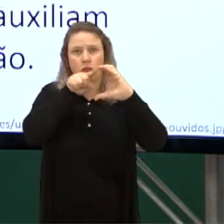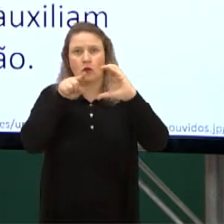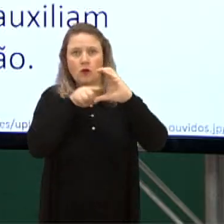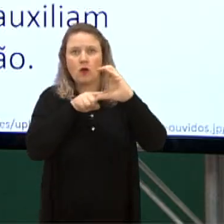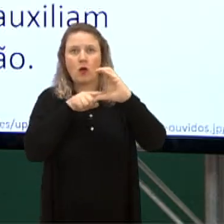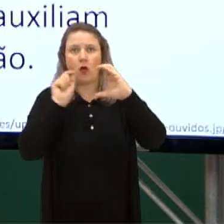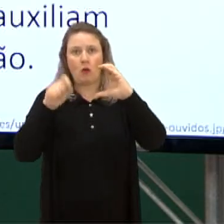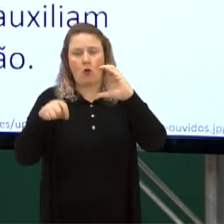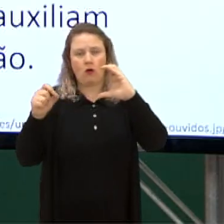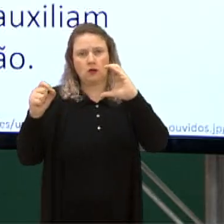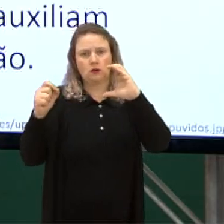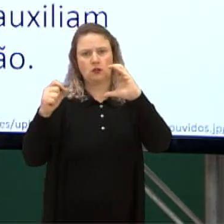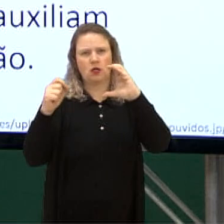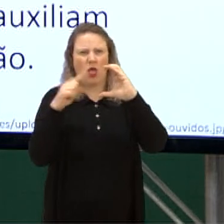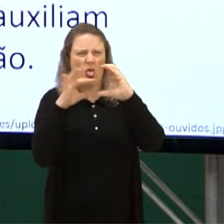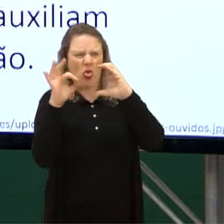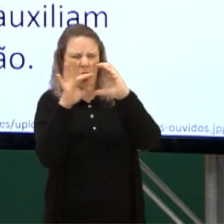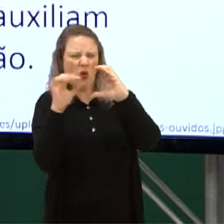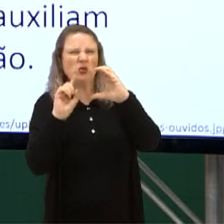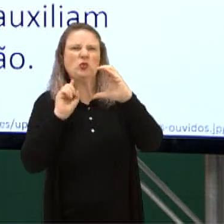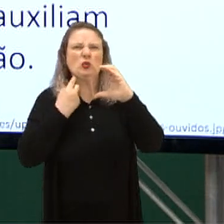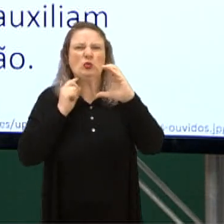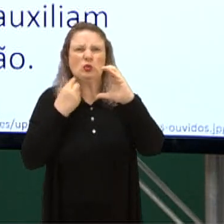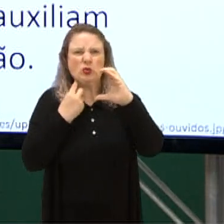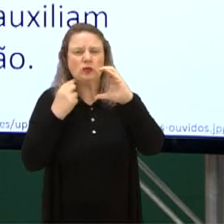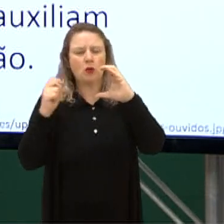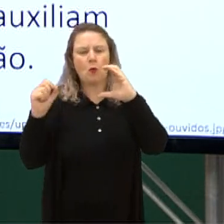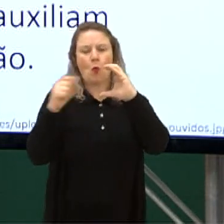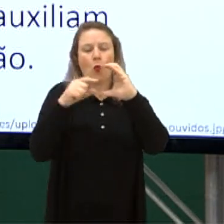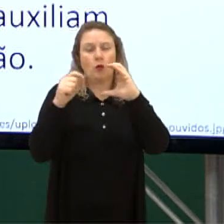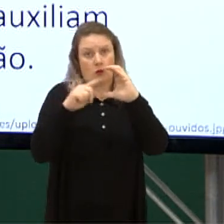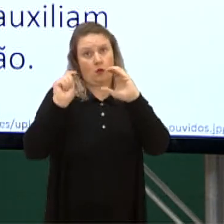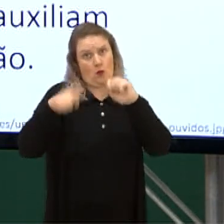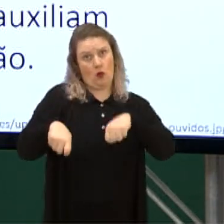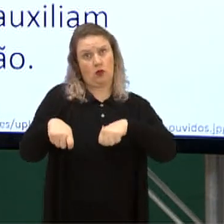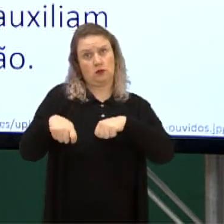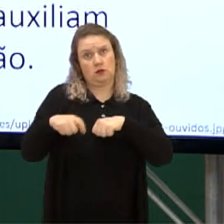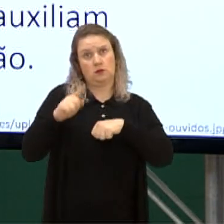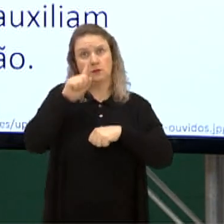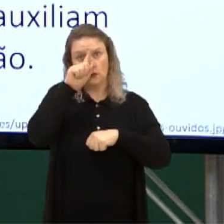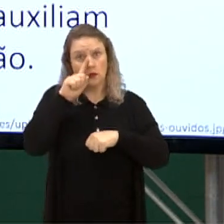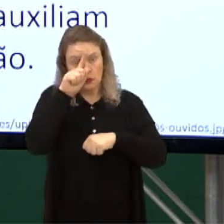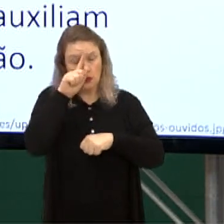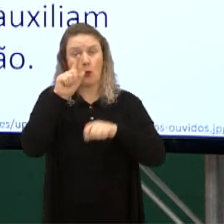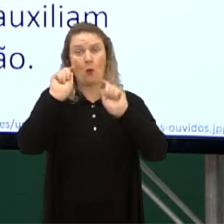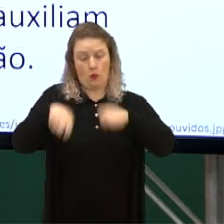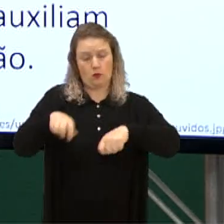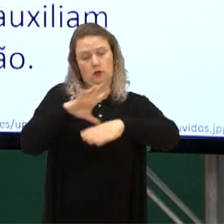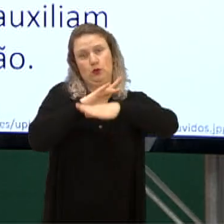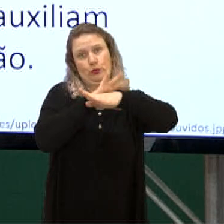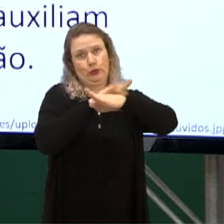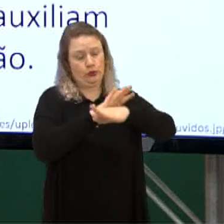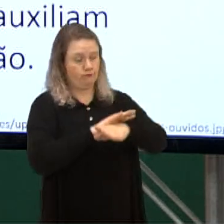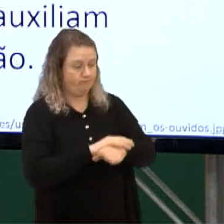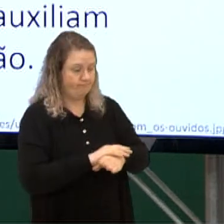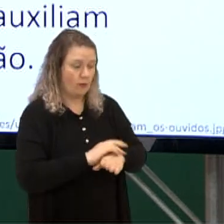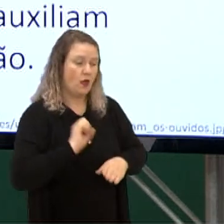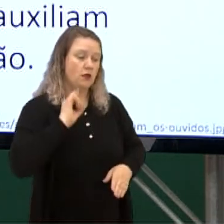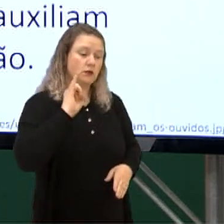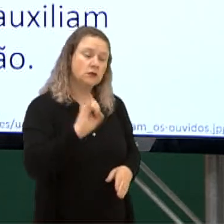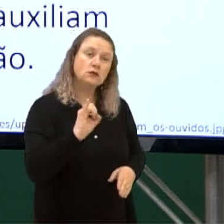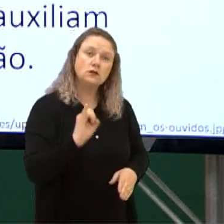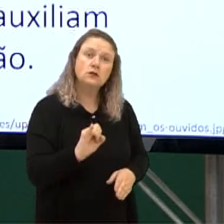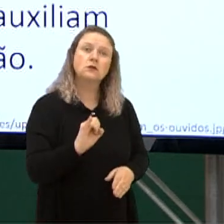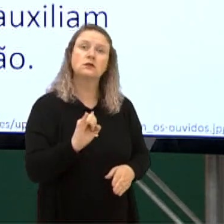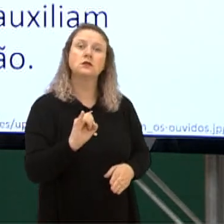para entrar micro-organismos, sujeira. Então, pode nos causar males, doenças. Então, se as